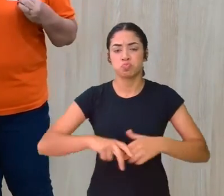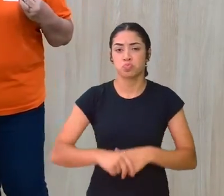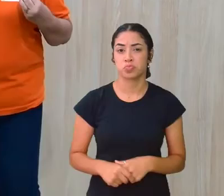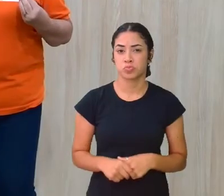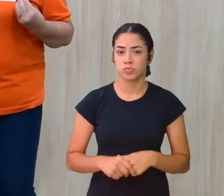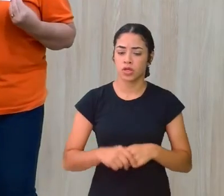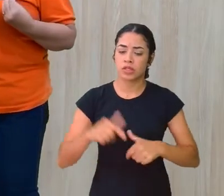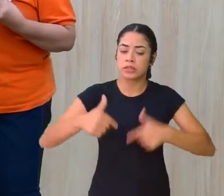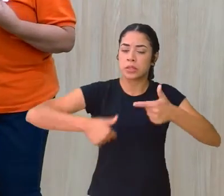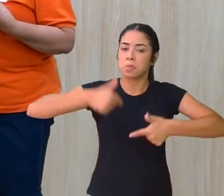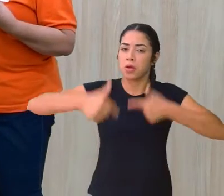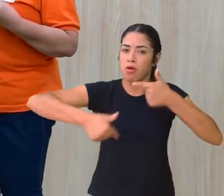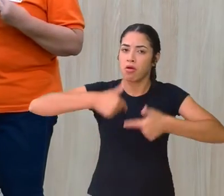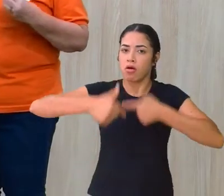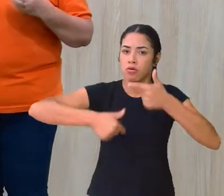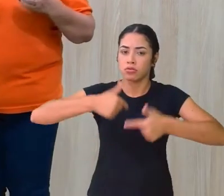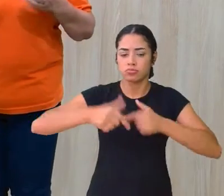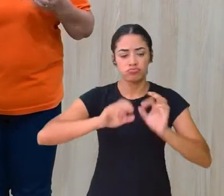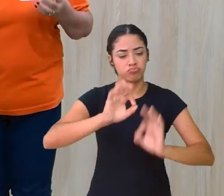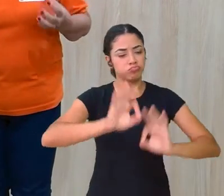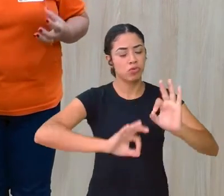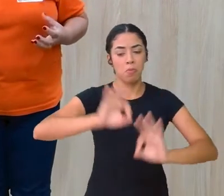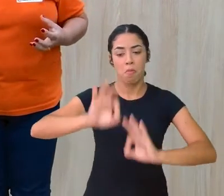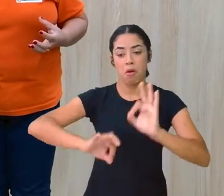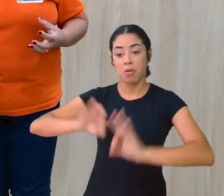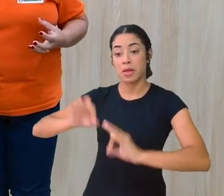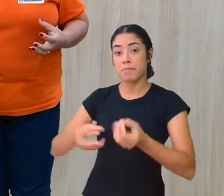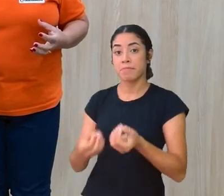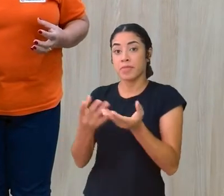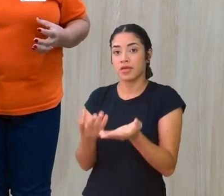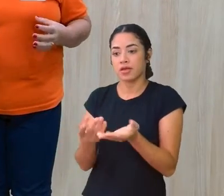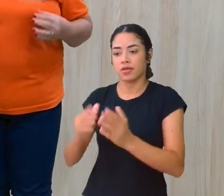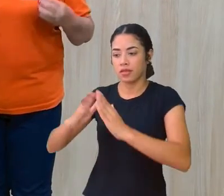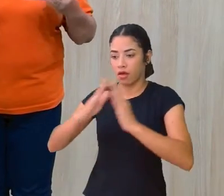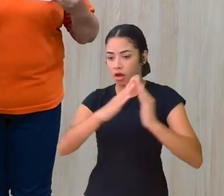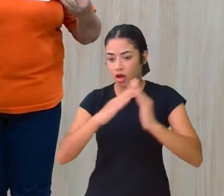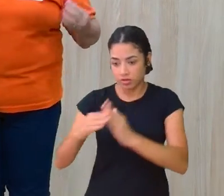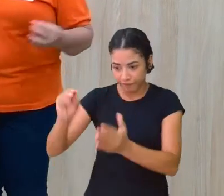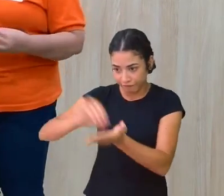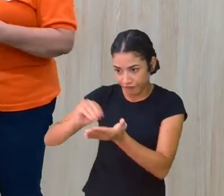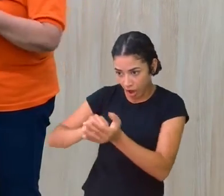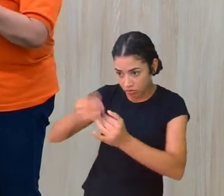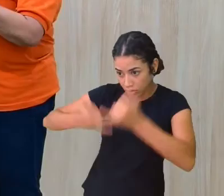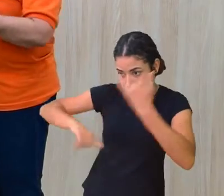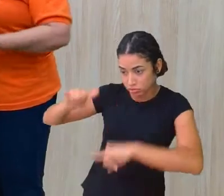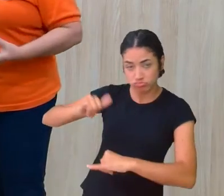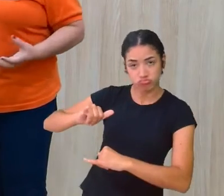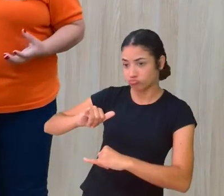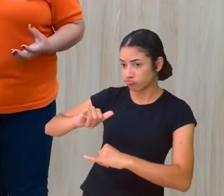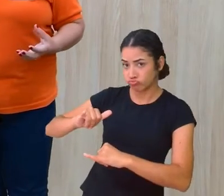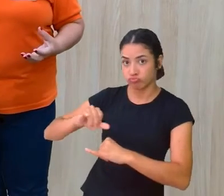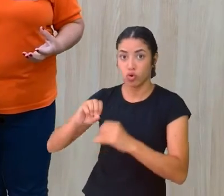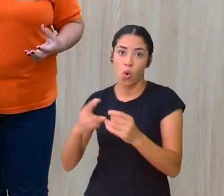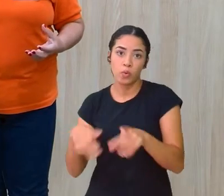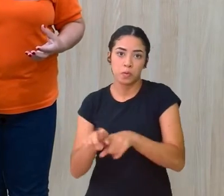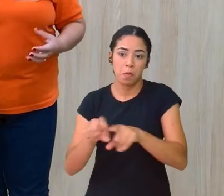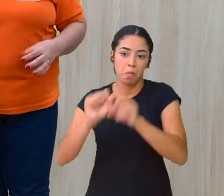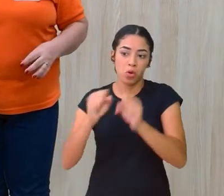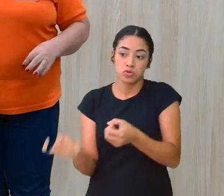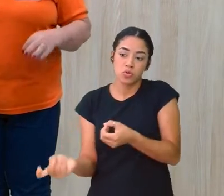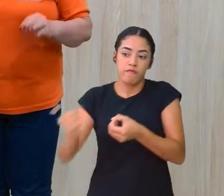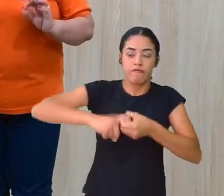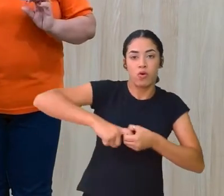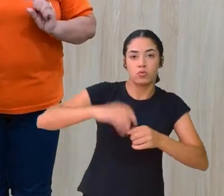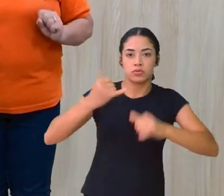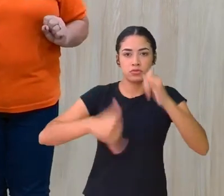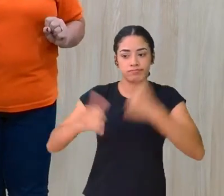fazendo o trabalho aí, olha, para não faltar energia na nossa casa, ou se faltou, ele vai tentar recuperar essa energia.